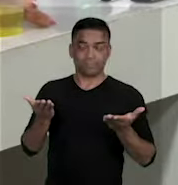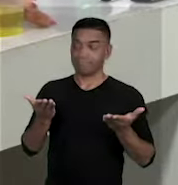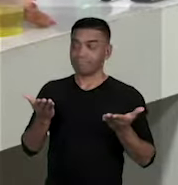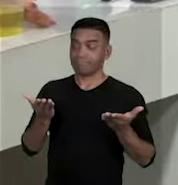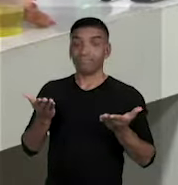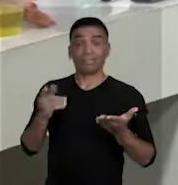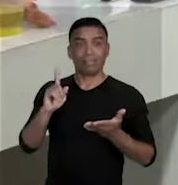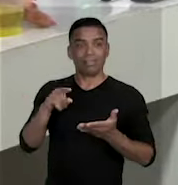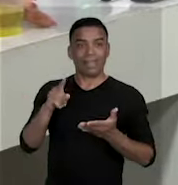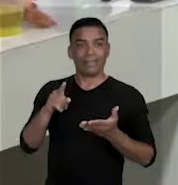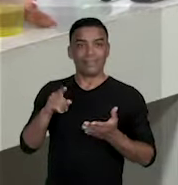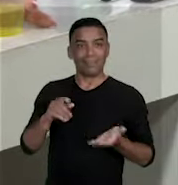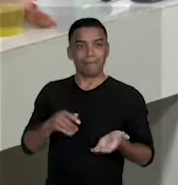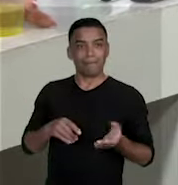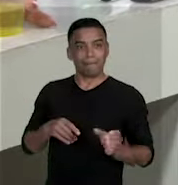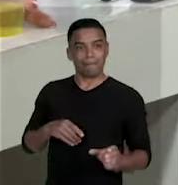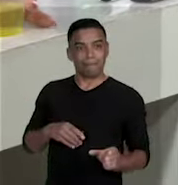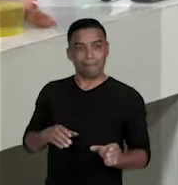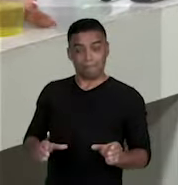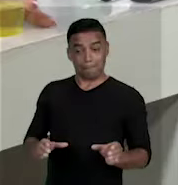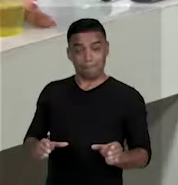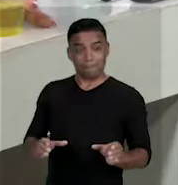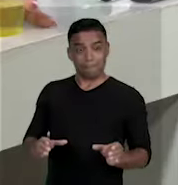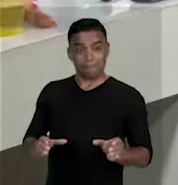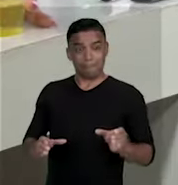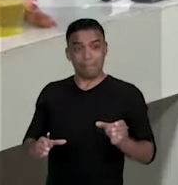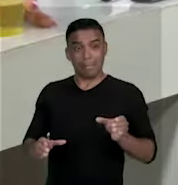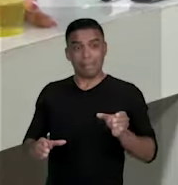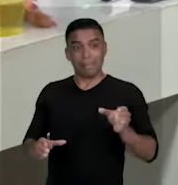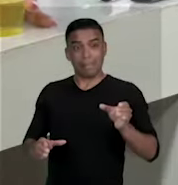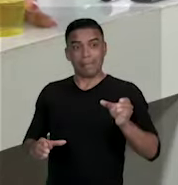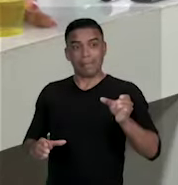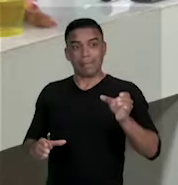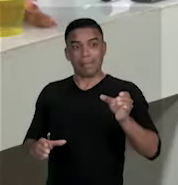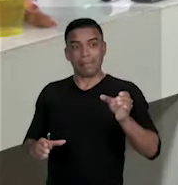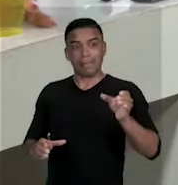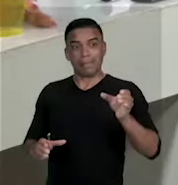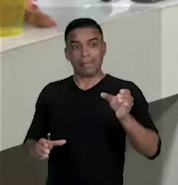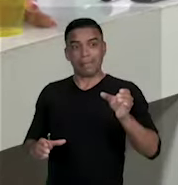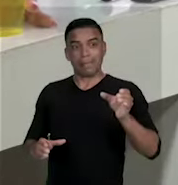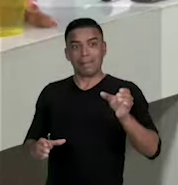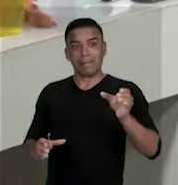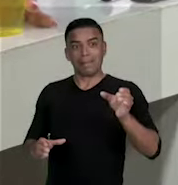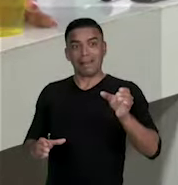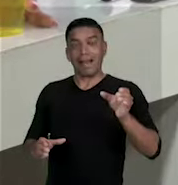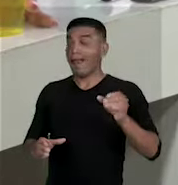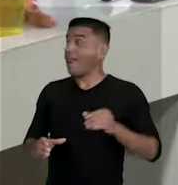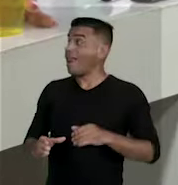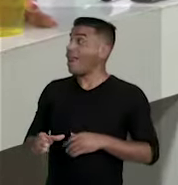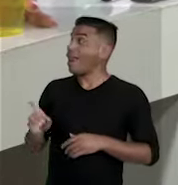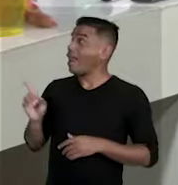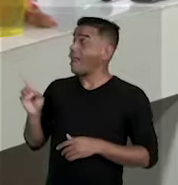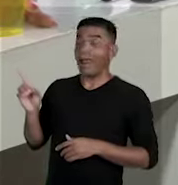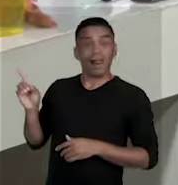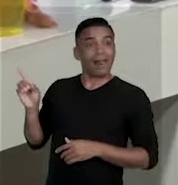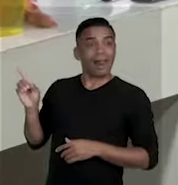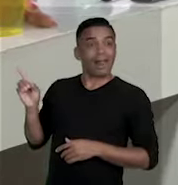eu aumento, né, a diferença de potencial, olha só, a corrente